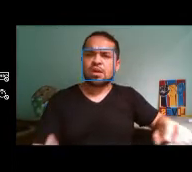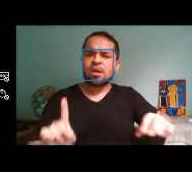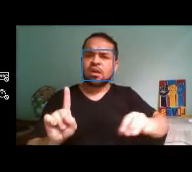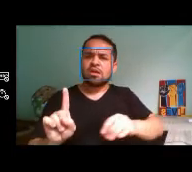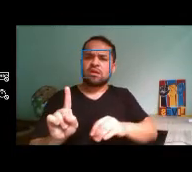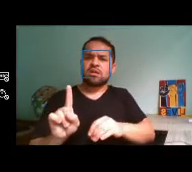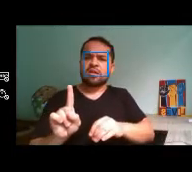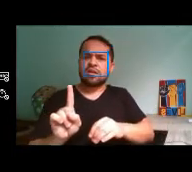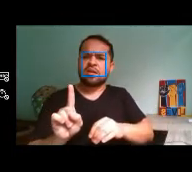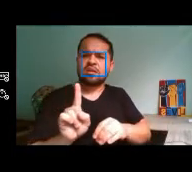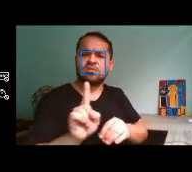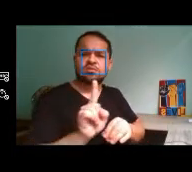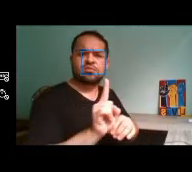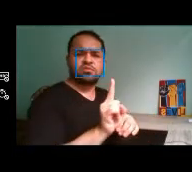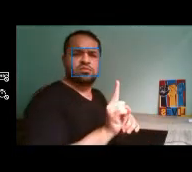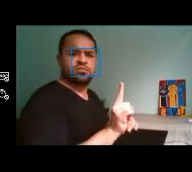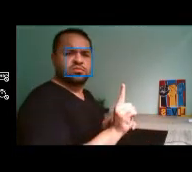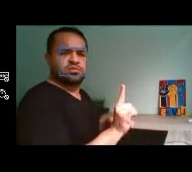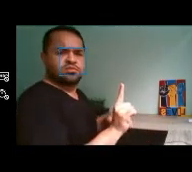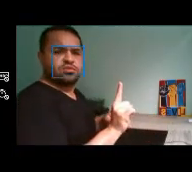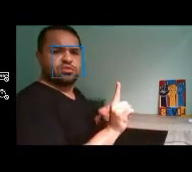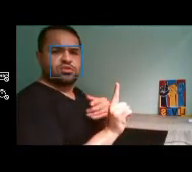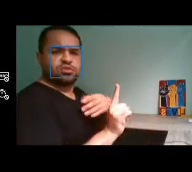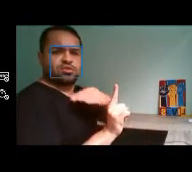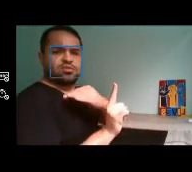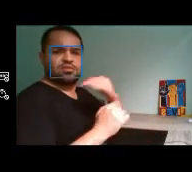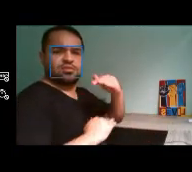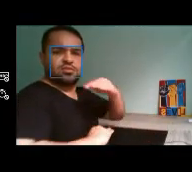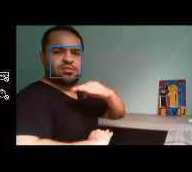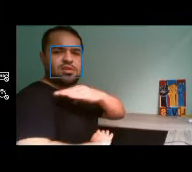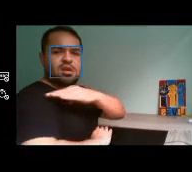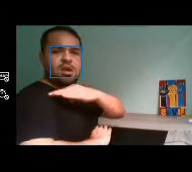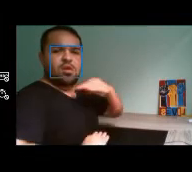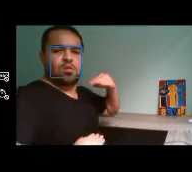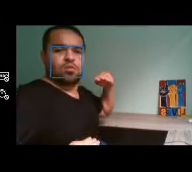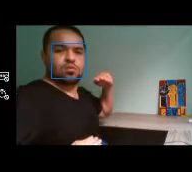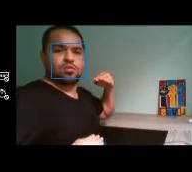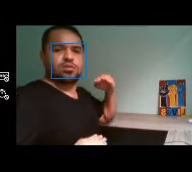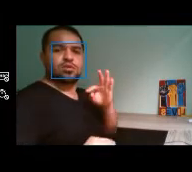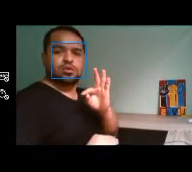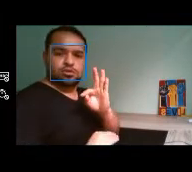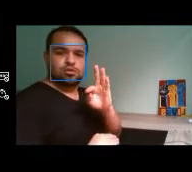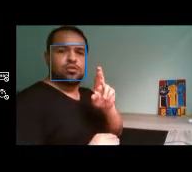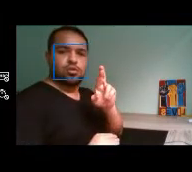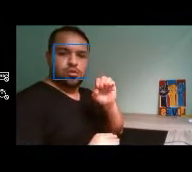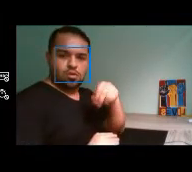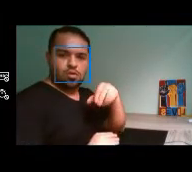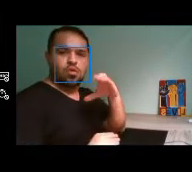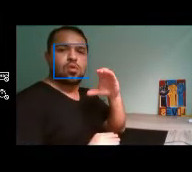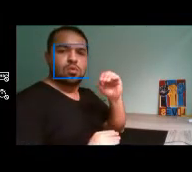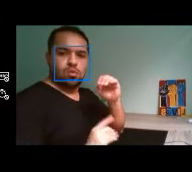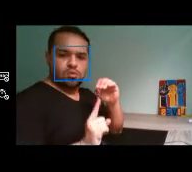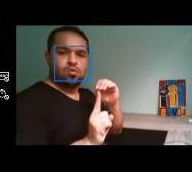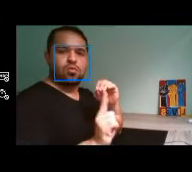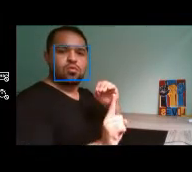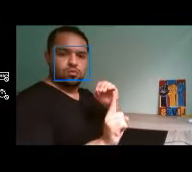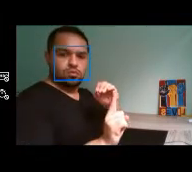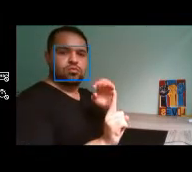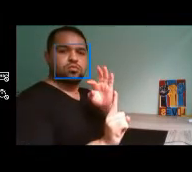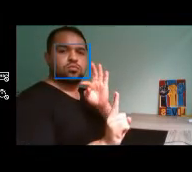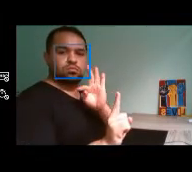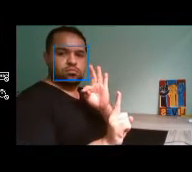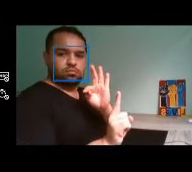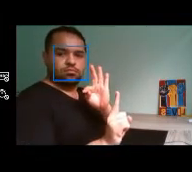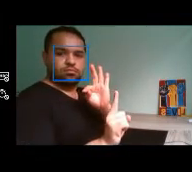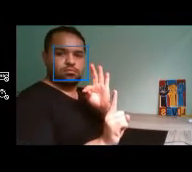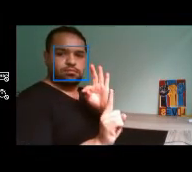tabela de configurações, ela é G1, o símbolo dessa configuração. Agora eu vou dizer que altura que ela está. Ela está na frente do